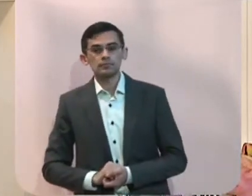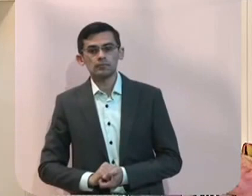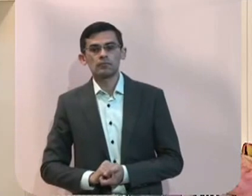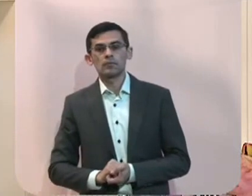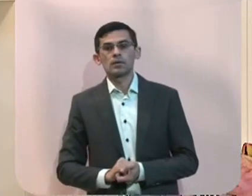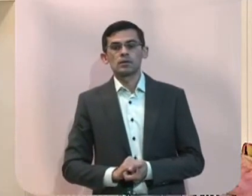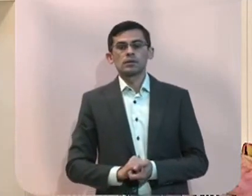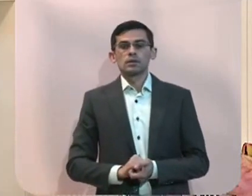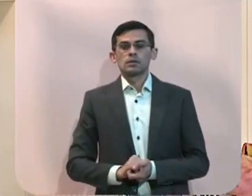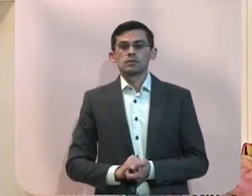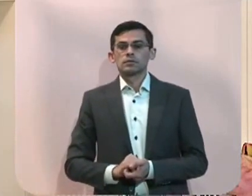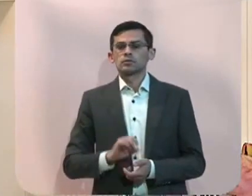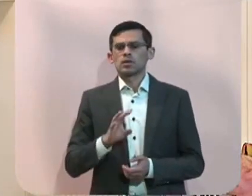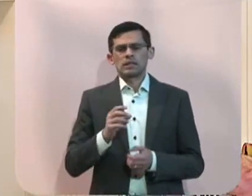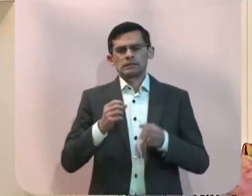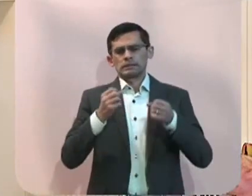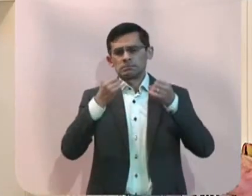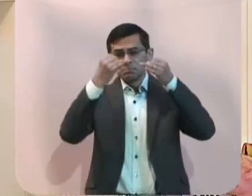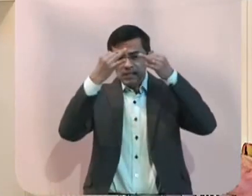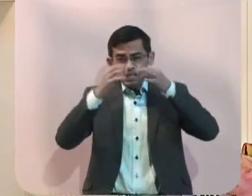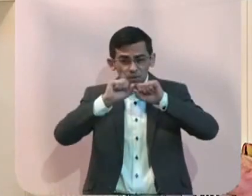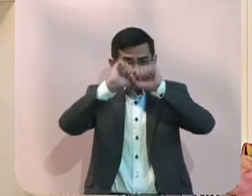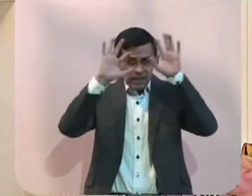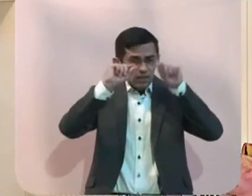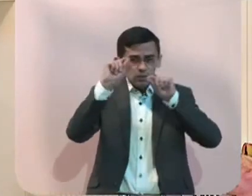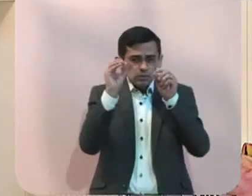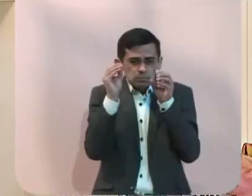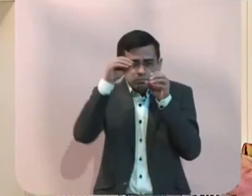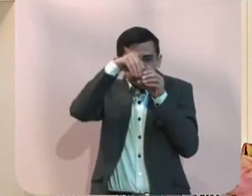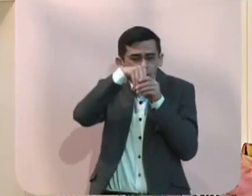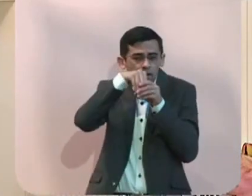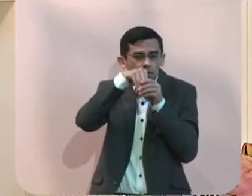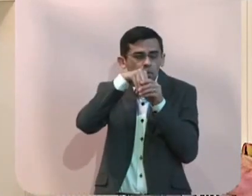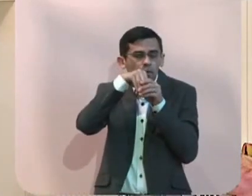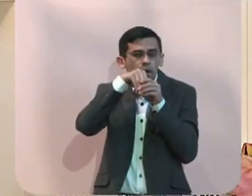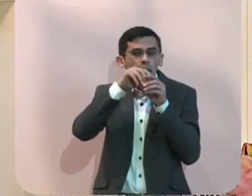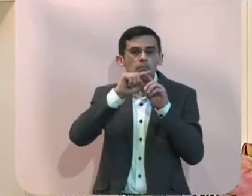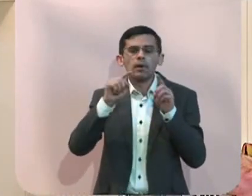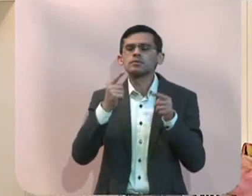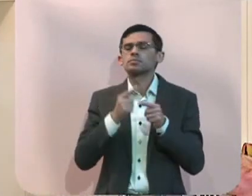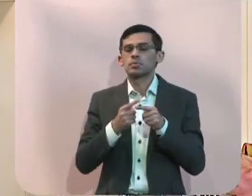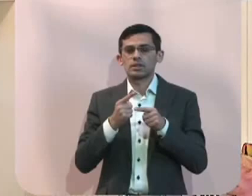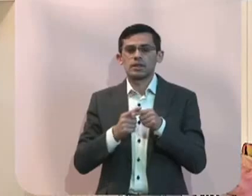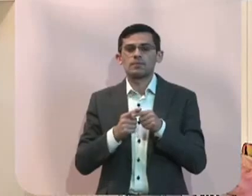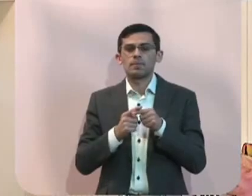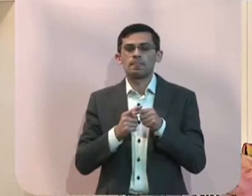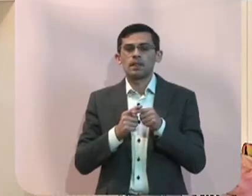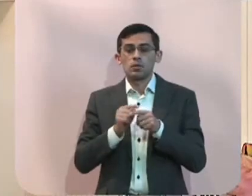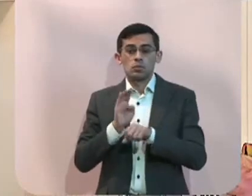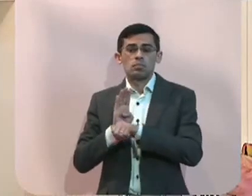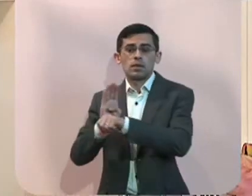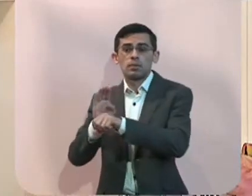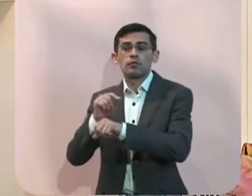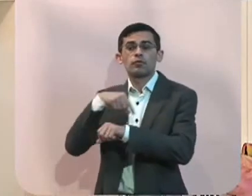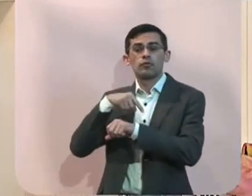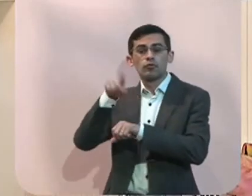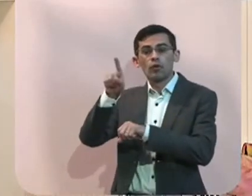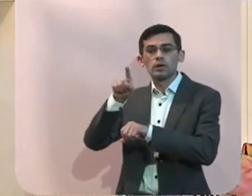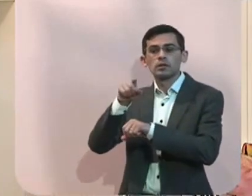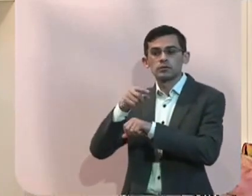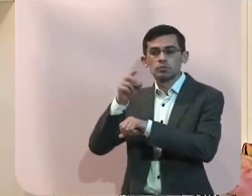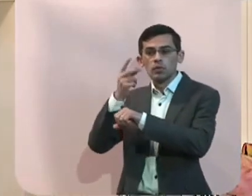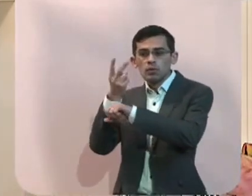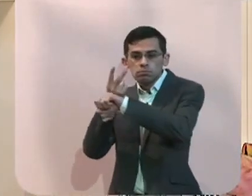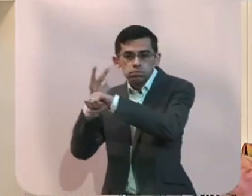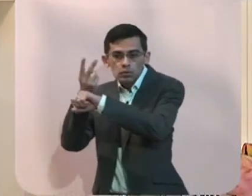e ela não está explícita aqui, ela está implícita, porque Barnabé foi buscar